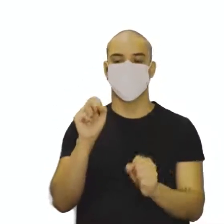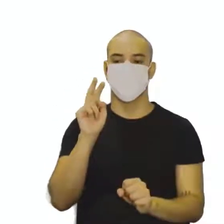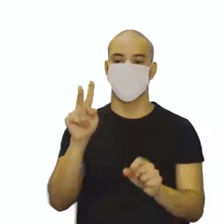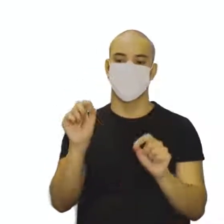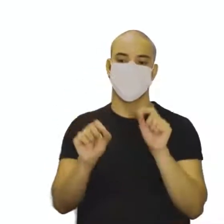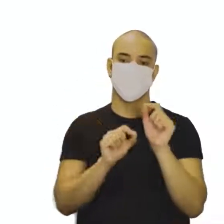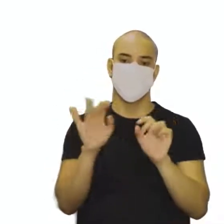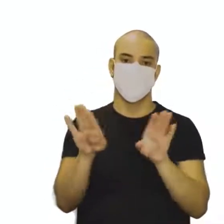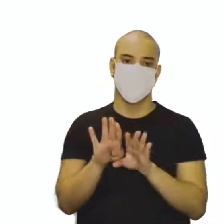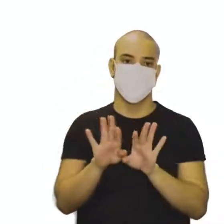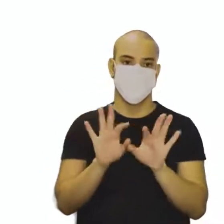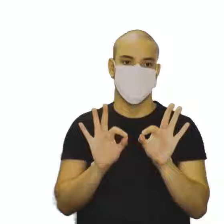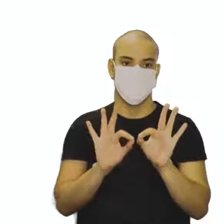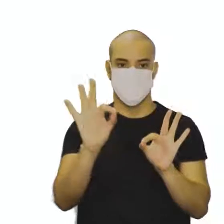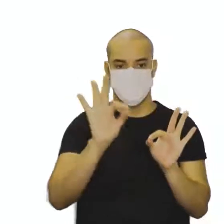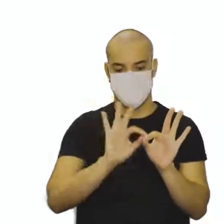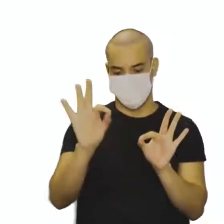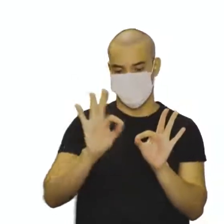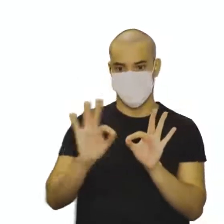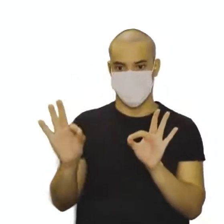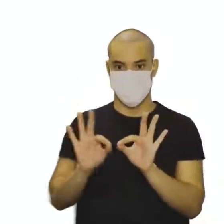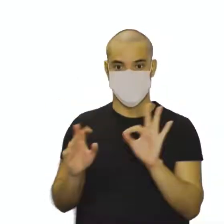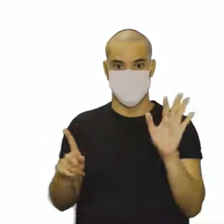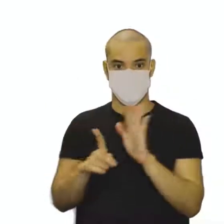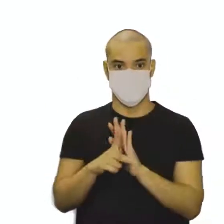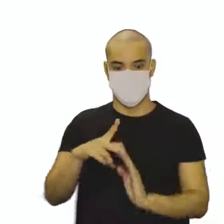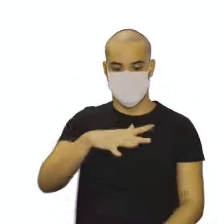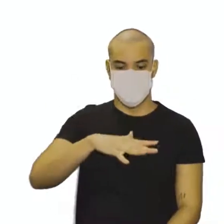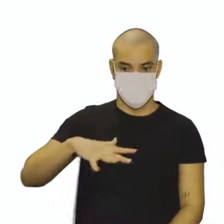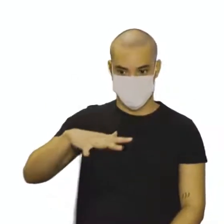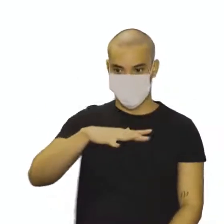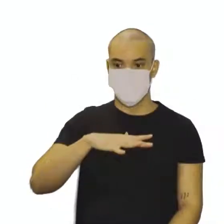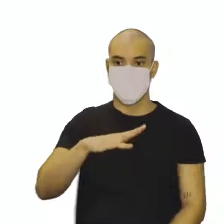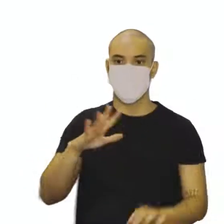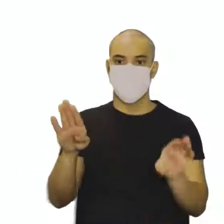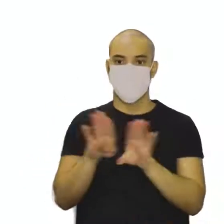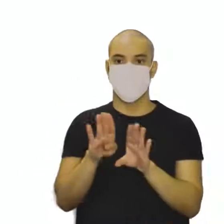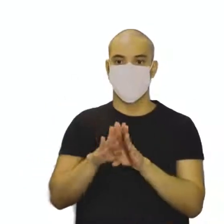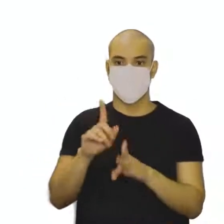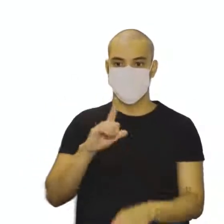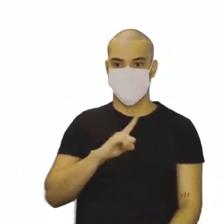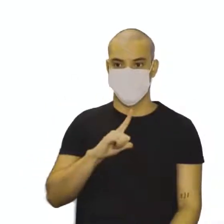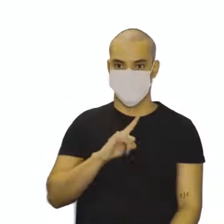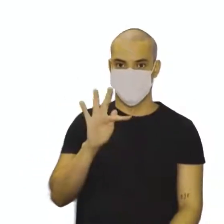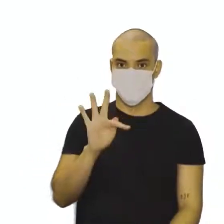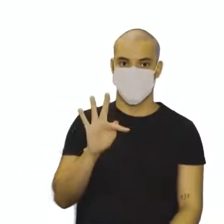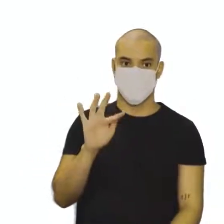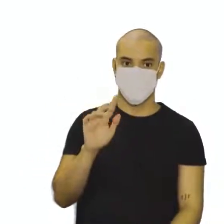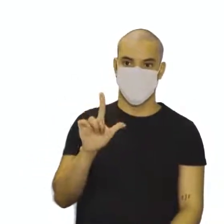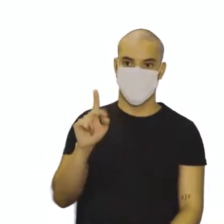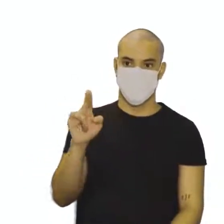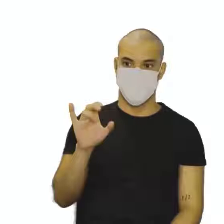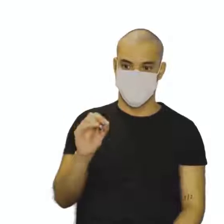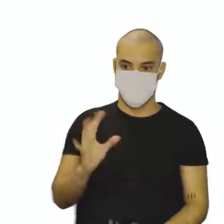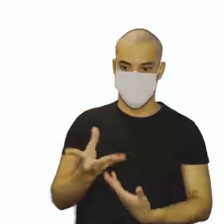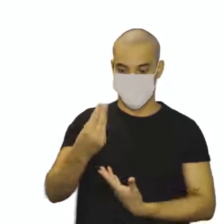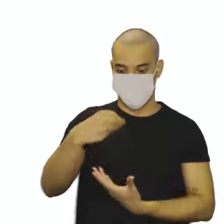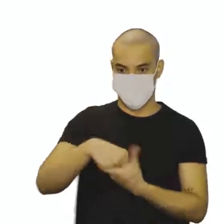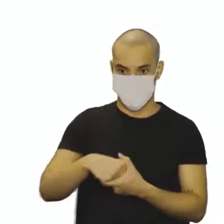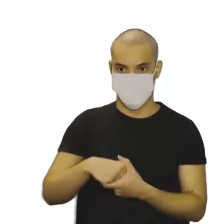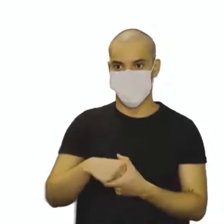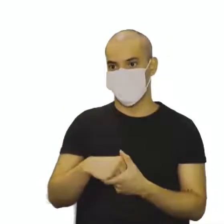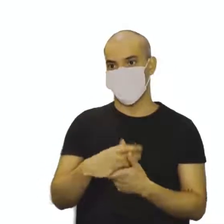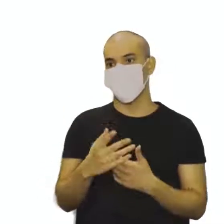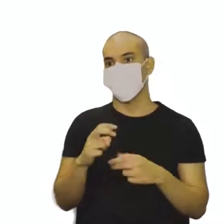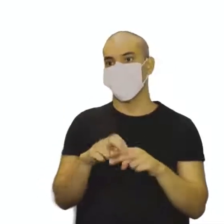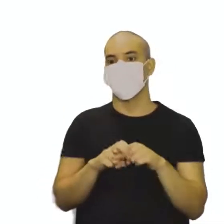aqui essas linhas, que são as linhas de campo, e vocês podem ver que isso aqui é o fluxo dentro aqui do nosso